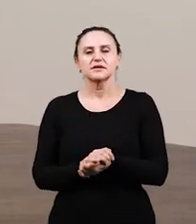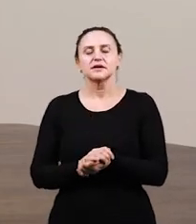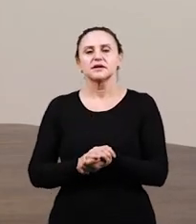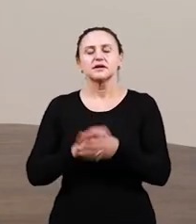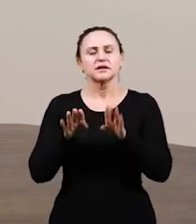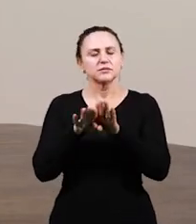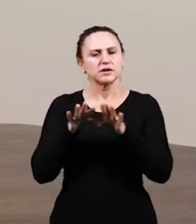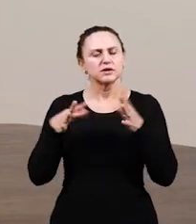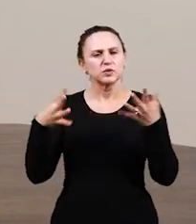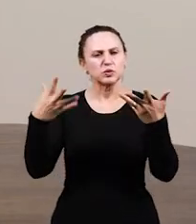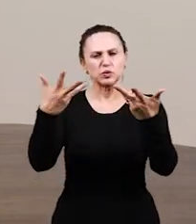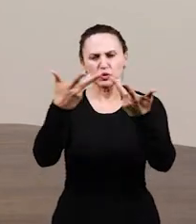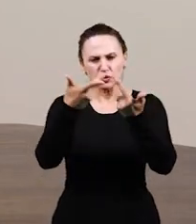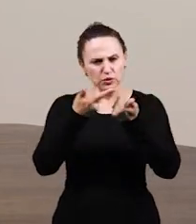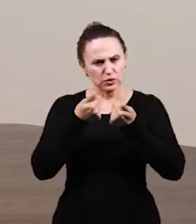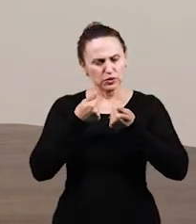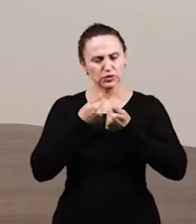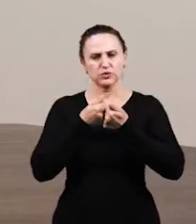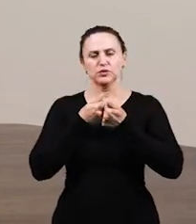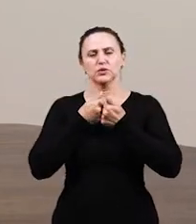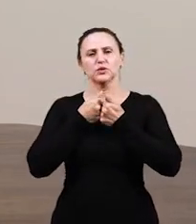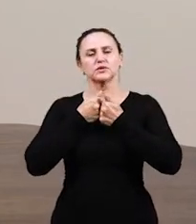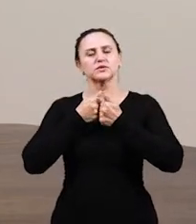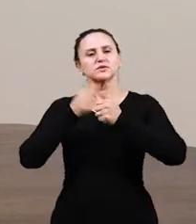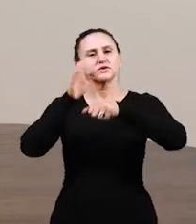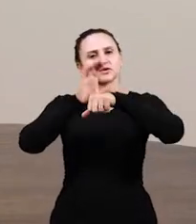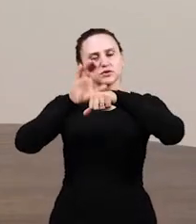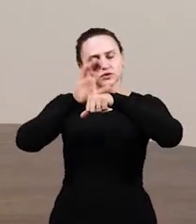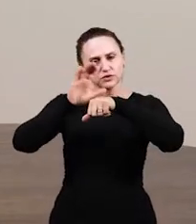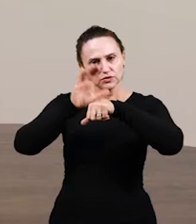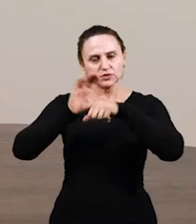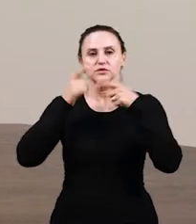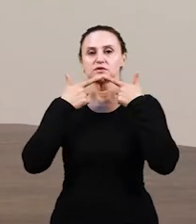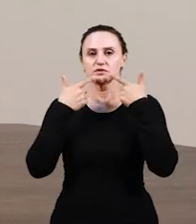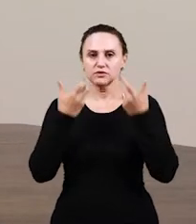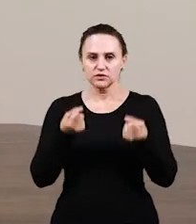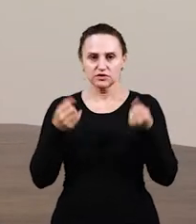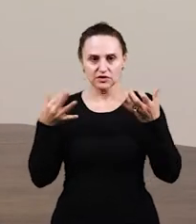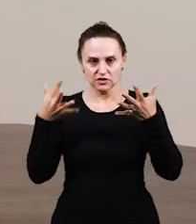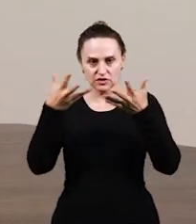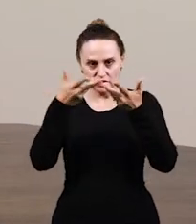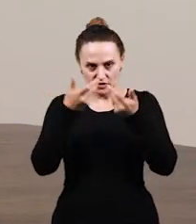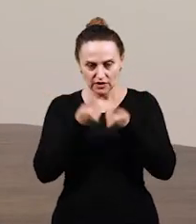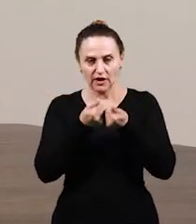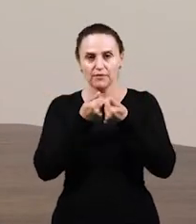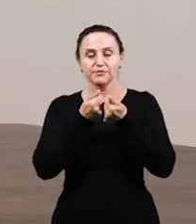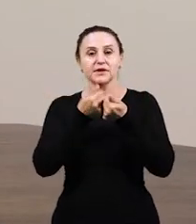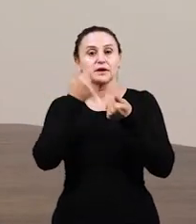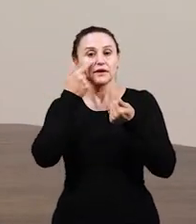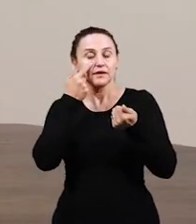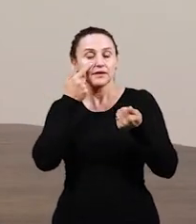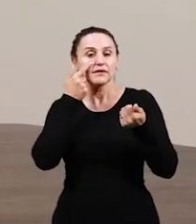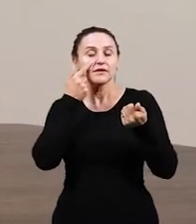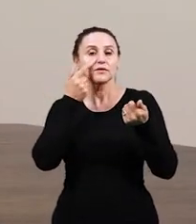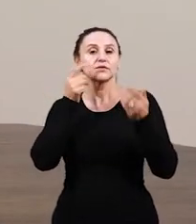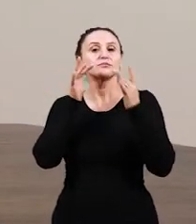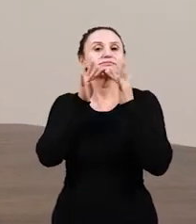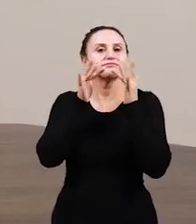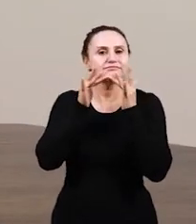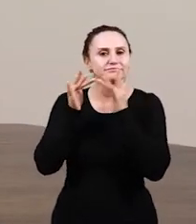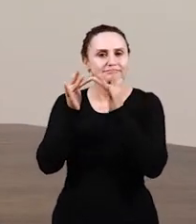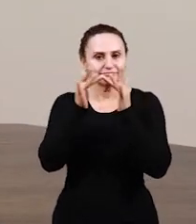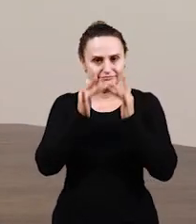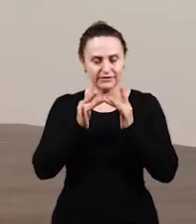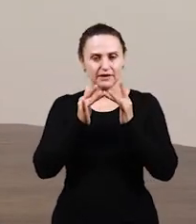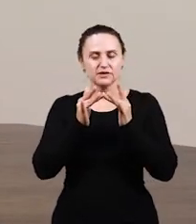surgiram após a publicação do curso de linguística geral estabelecendo as diferenças e aproximações entre elas e por fim comparar